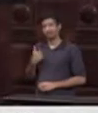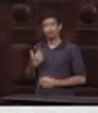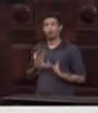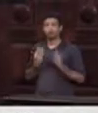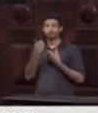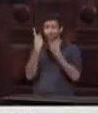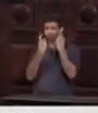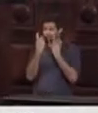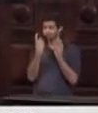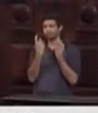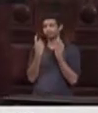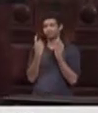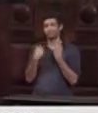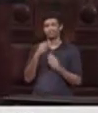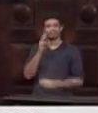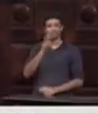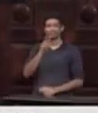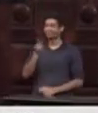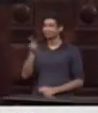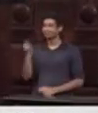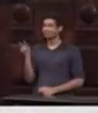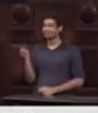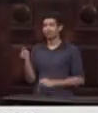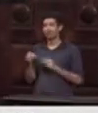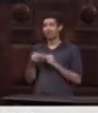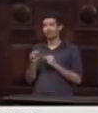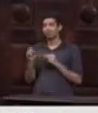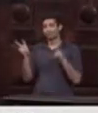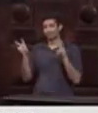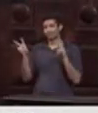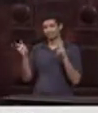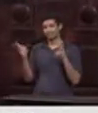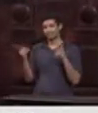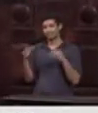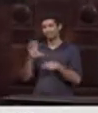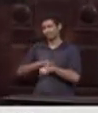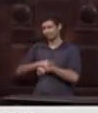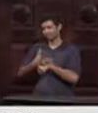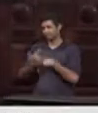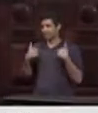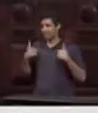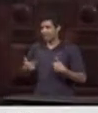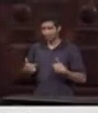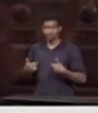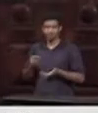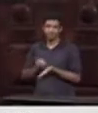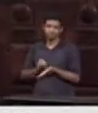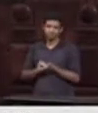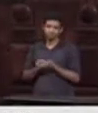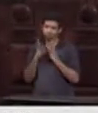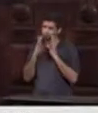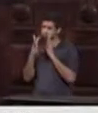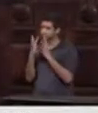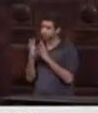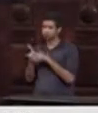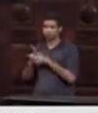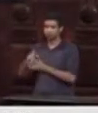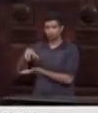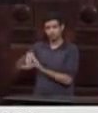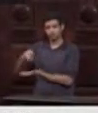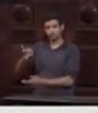preocupado com o que eu estou vendo com relação à atuação das forças federais nas ruas do Rio de Janeiro e da região